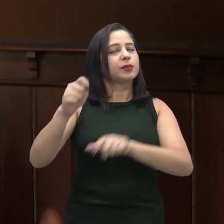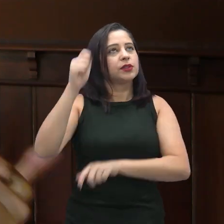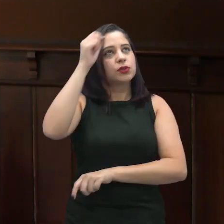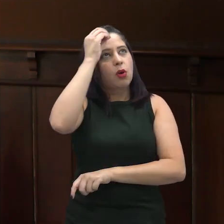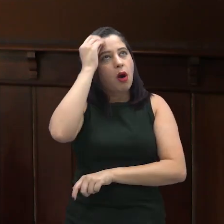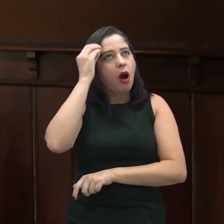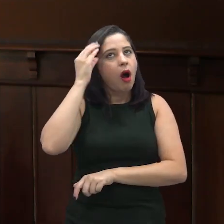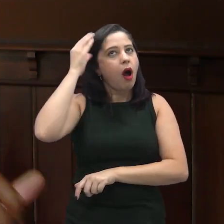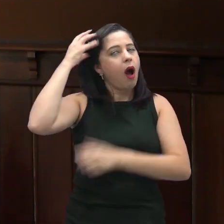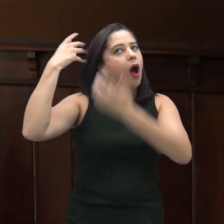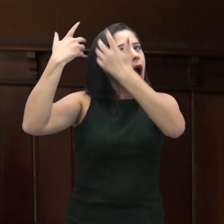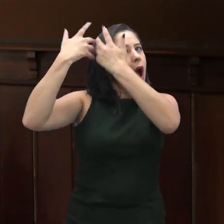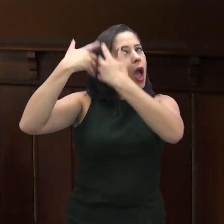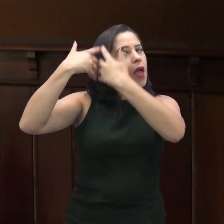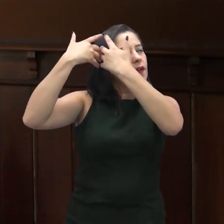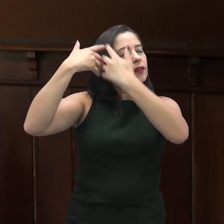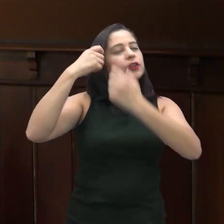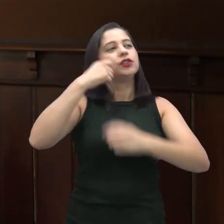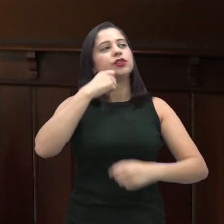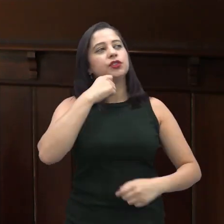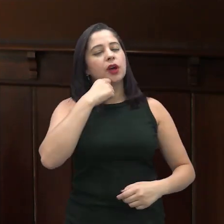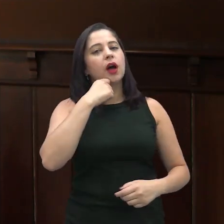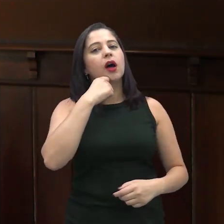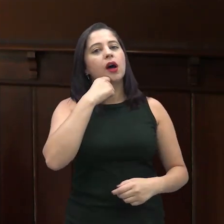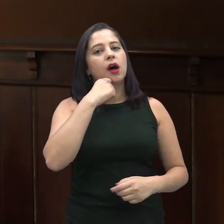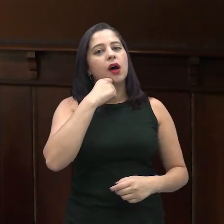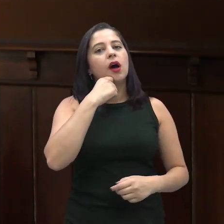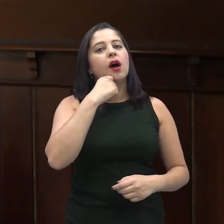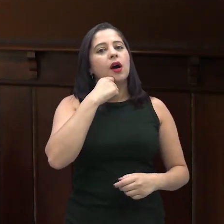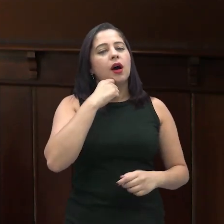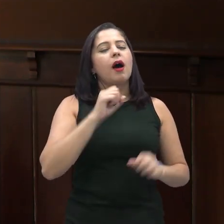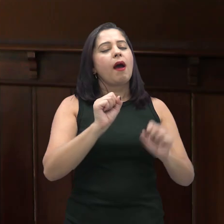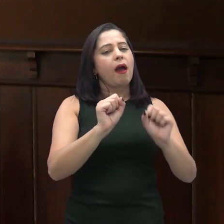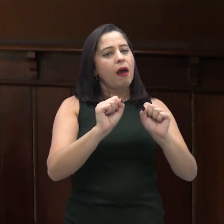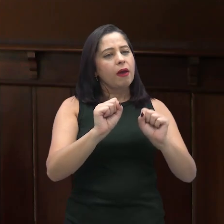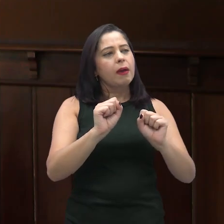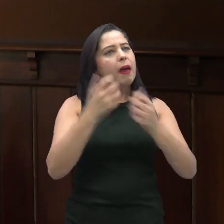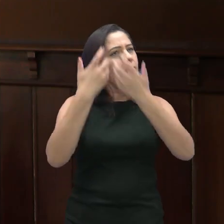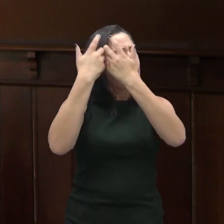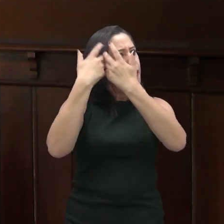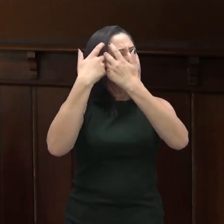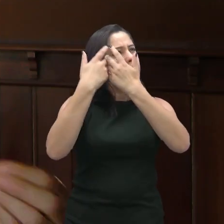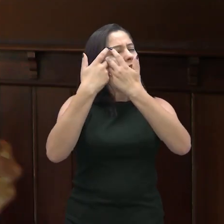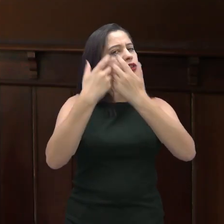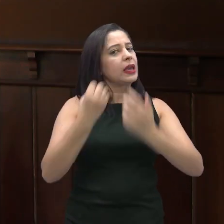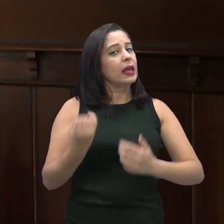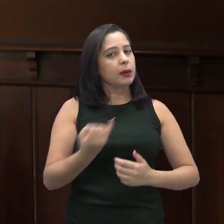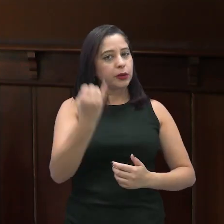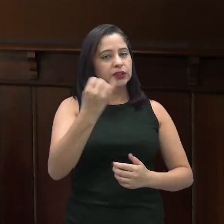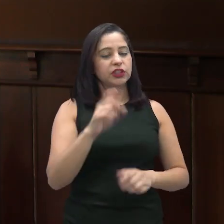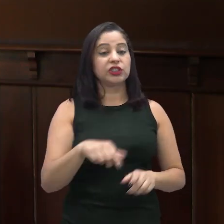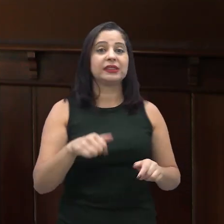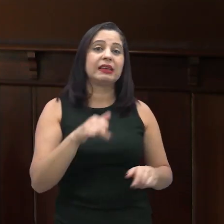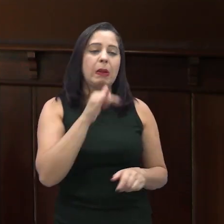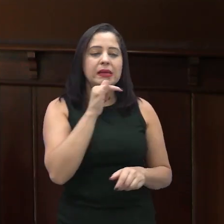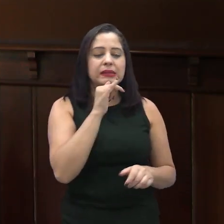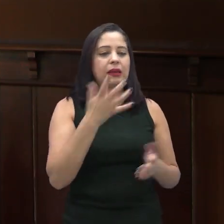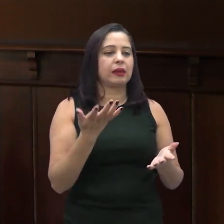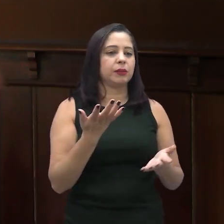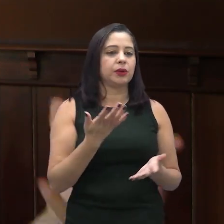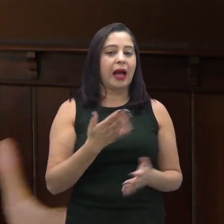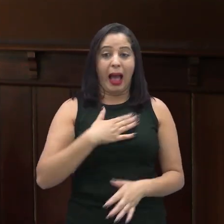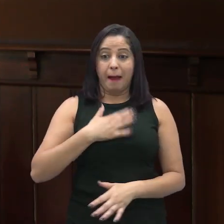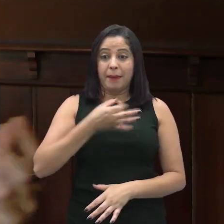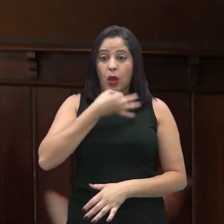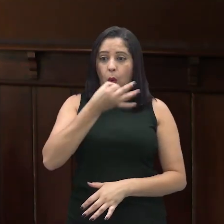reconhecer, né, da importância e significado. Então, as pessoas poderem colocar no aplicativo, enfim, o